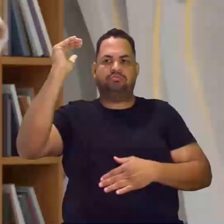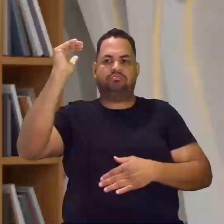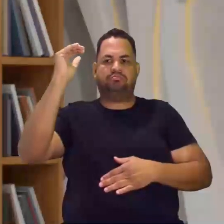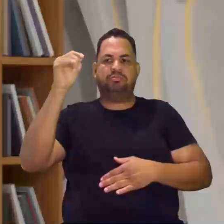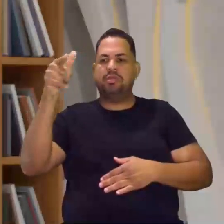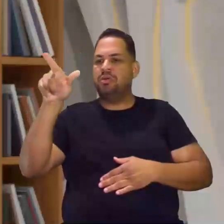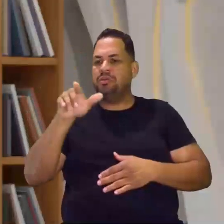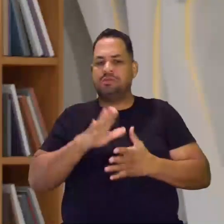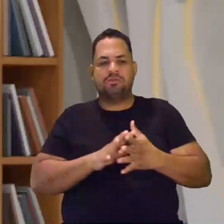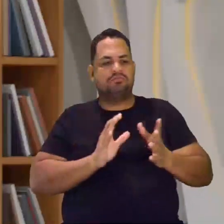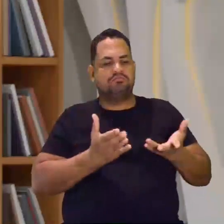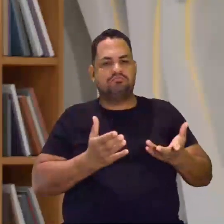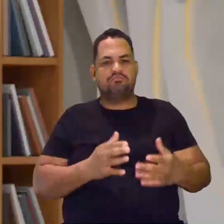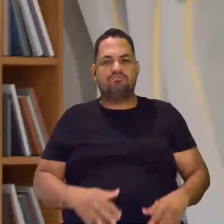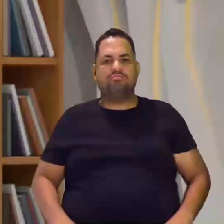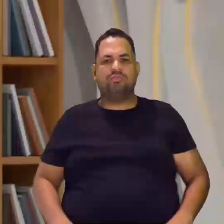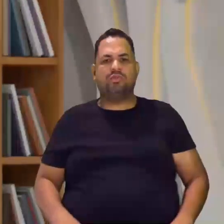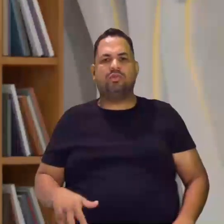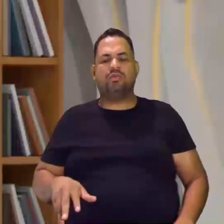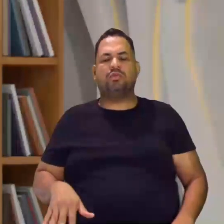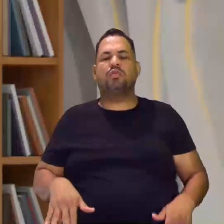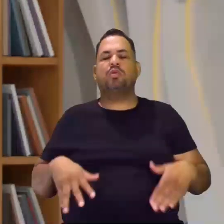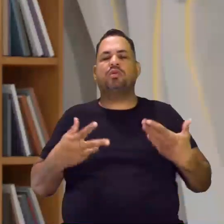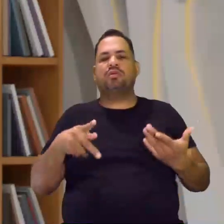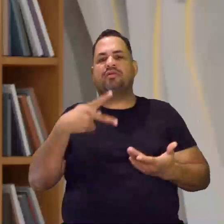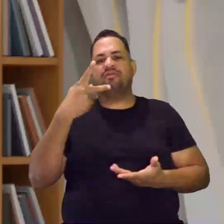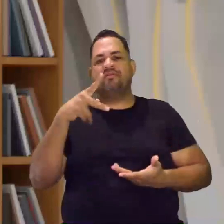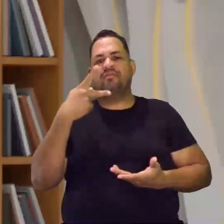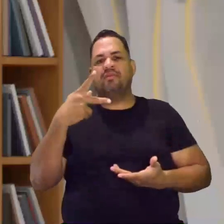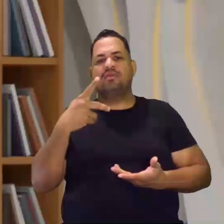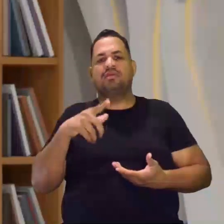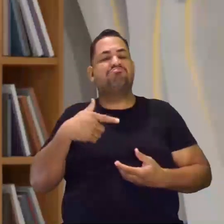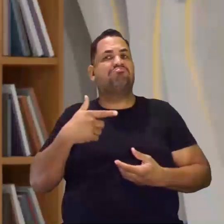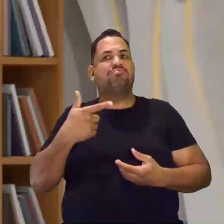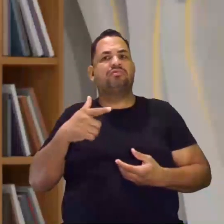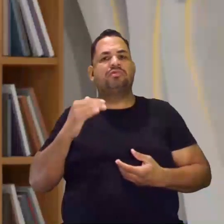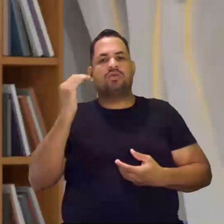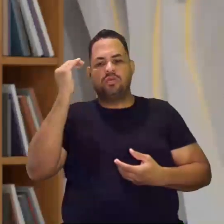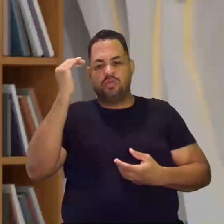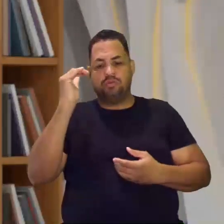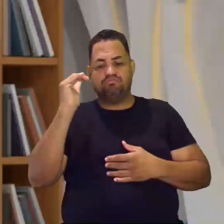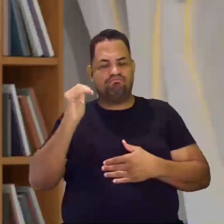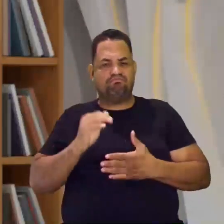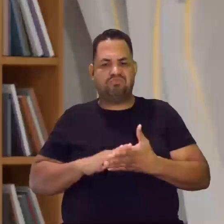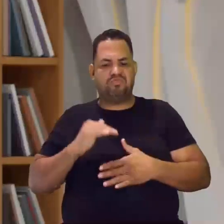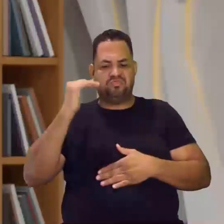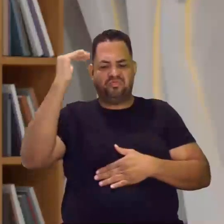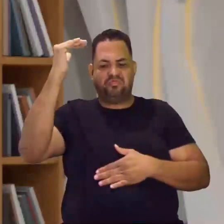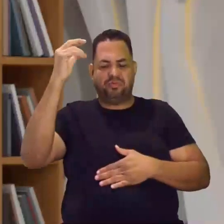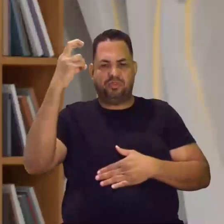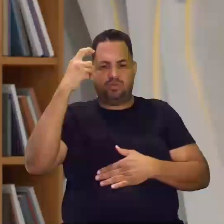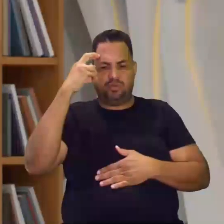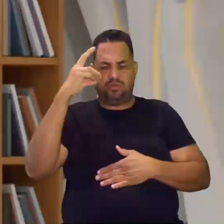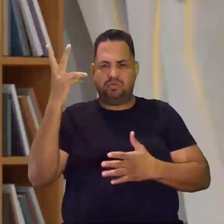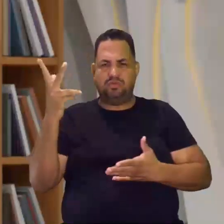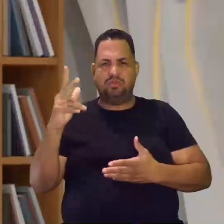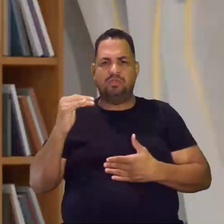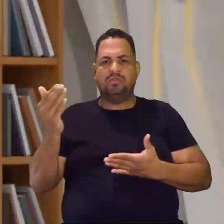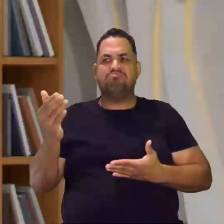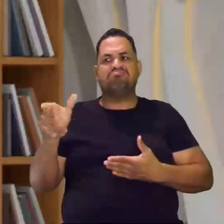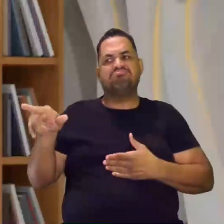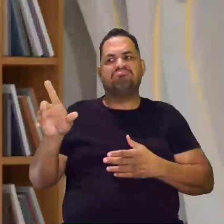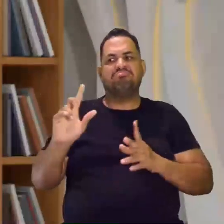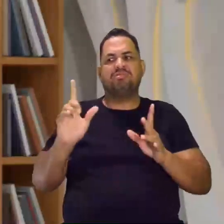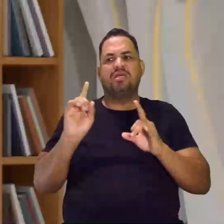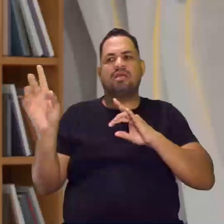superior à outra. Quando a gente fala de cultura, gente, não existe cultura superior à outra. Cada povo tem